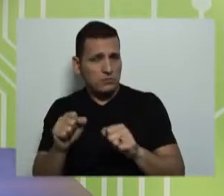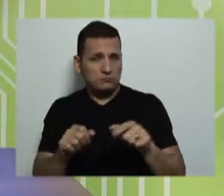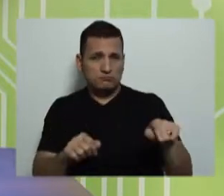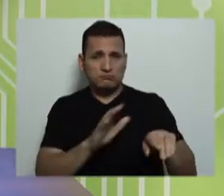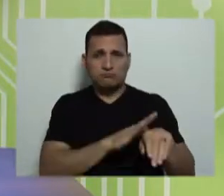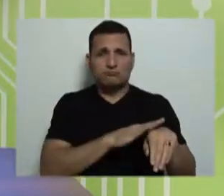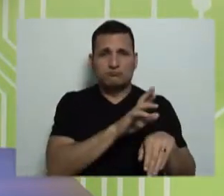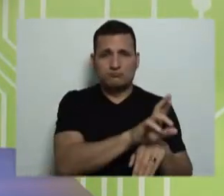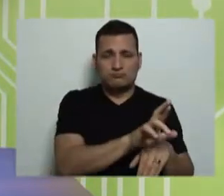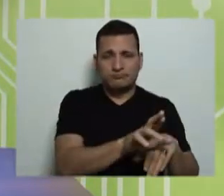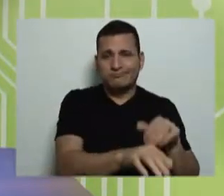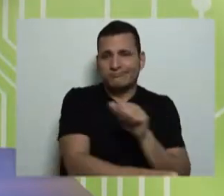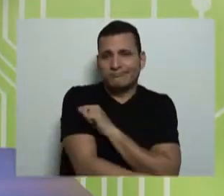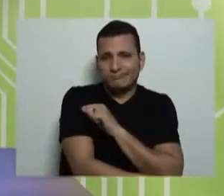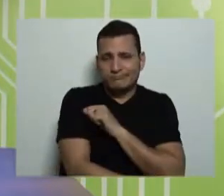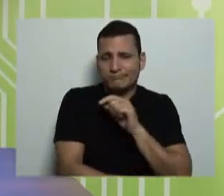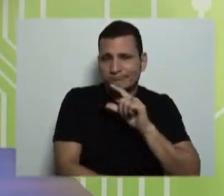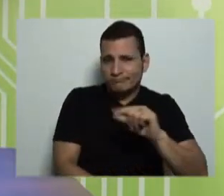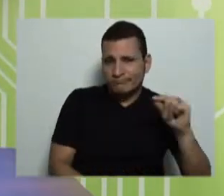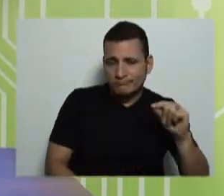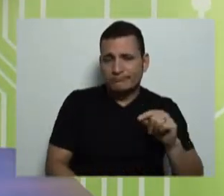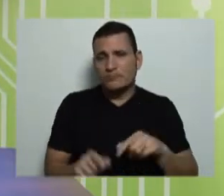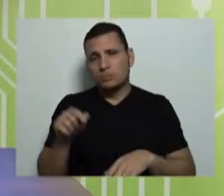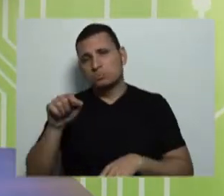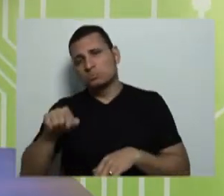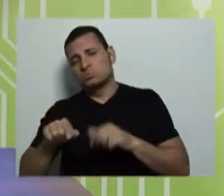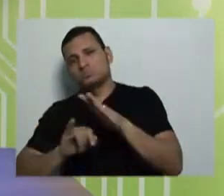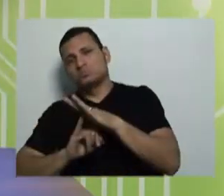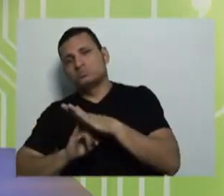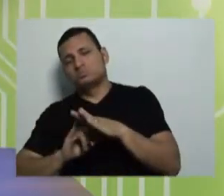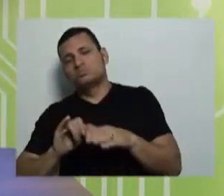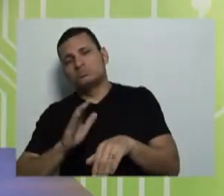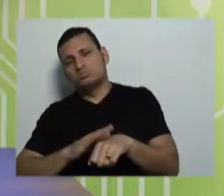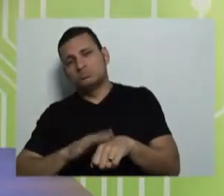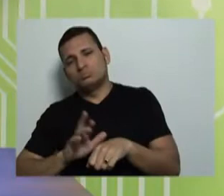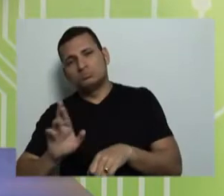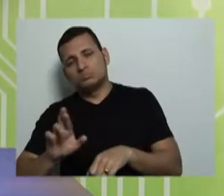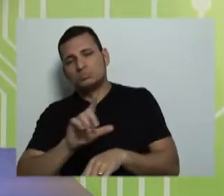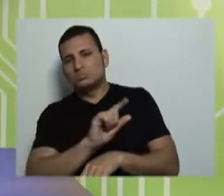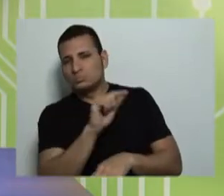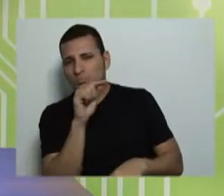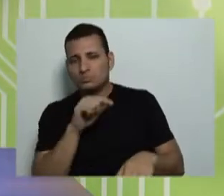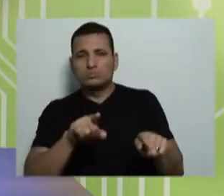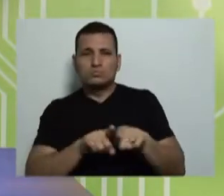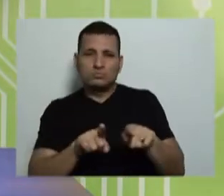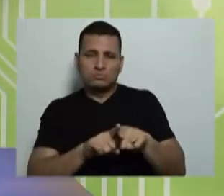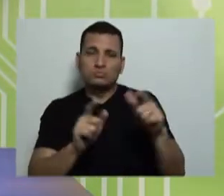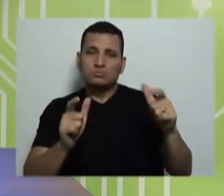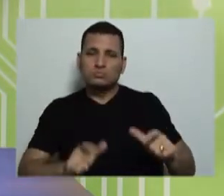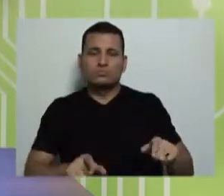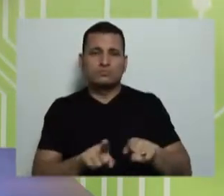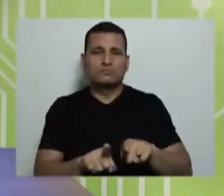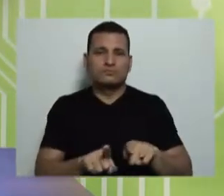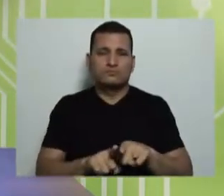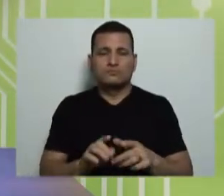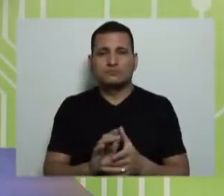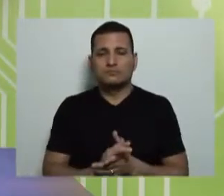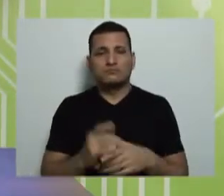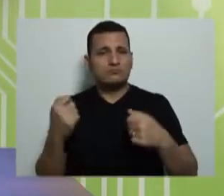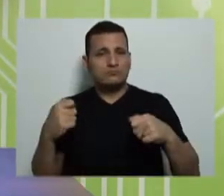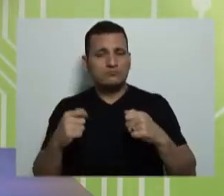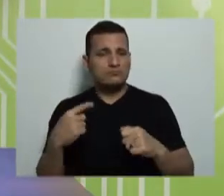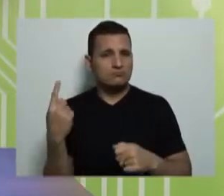aluno como pela instituição. Então, é necessário que a gente, tanto o IFRO